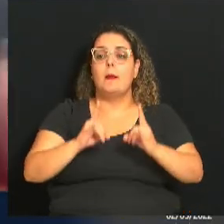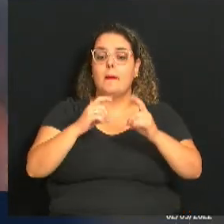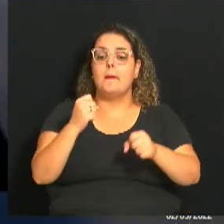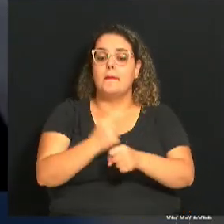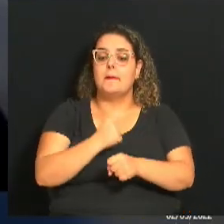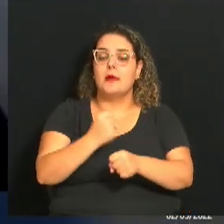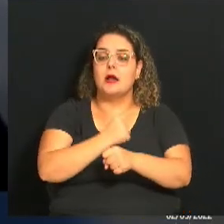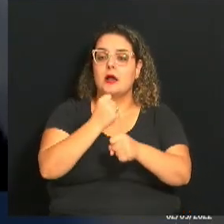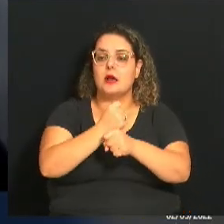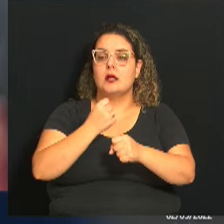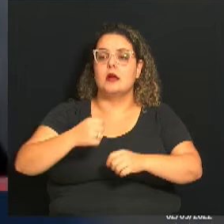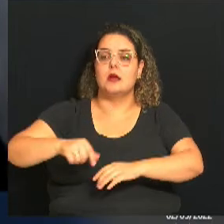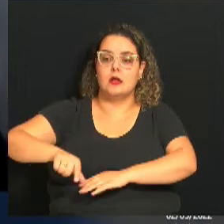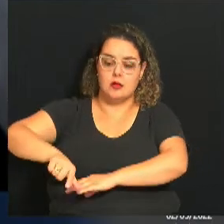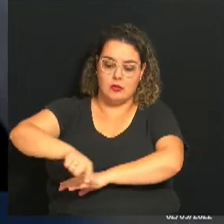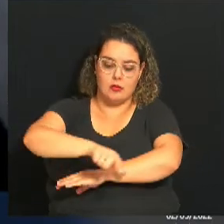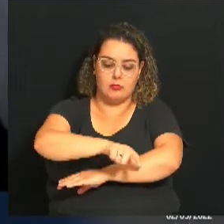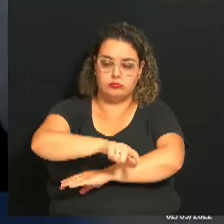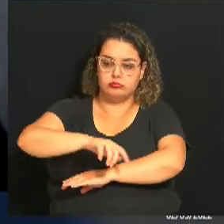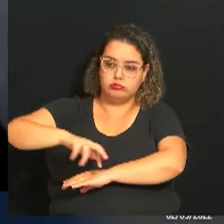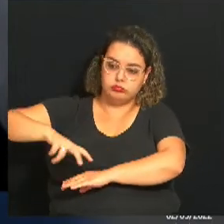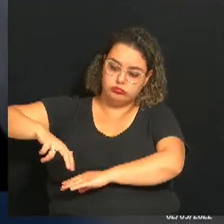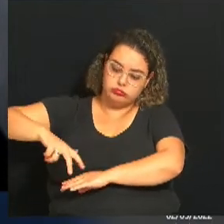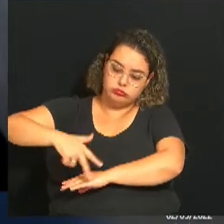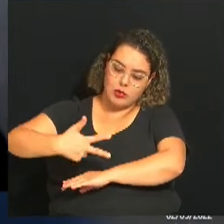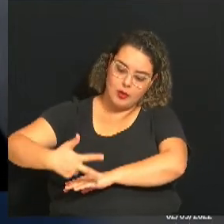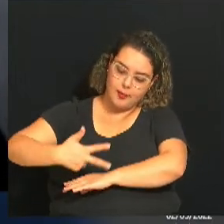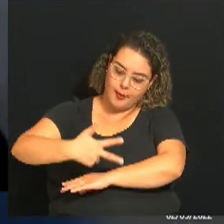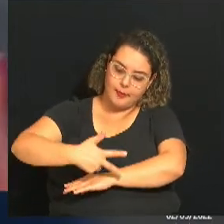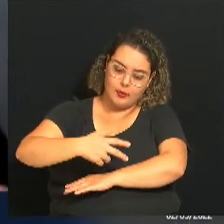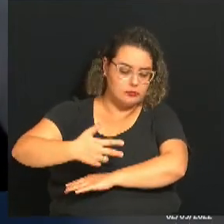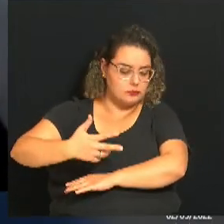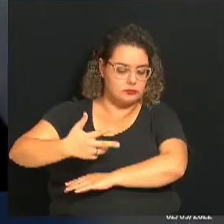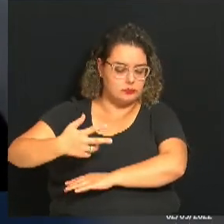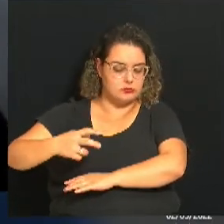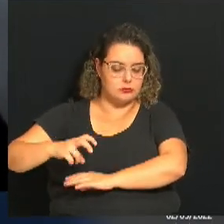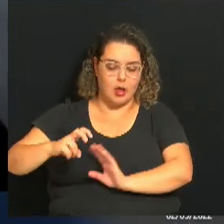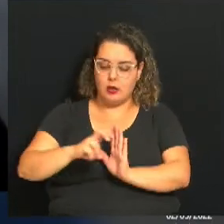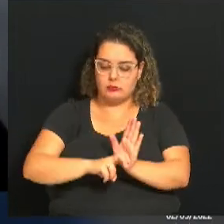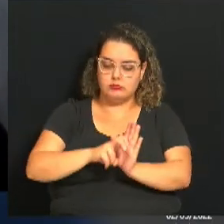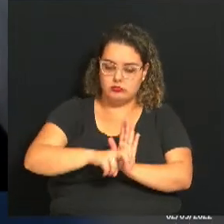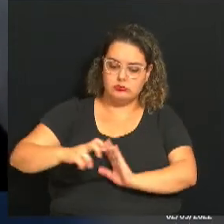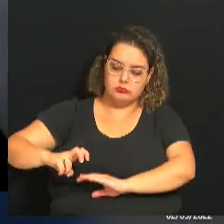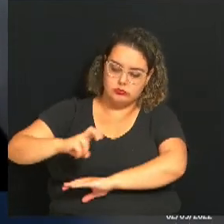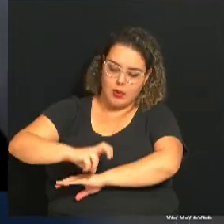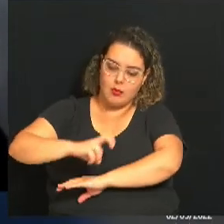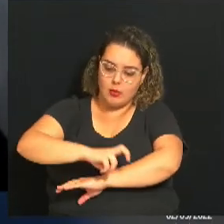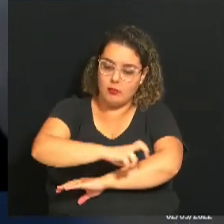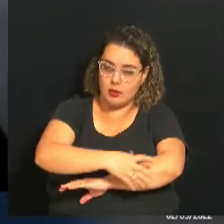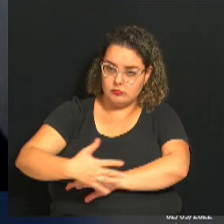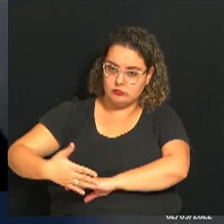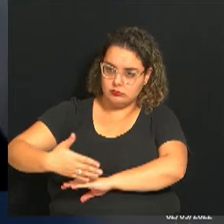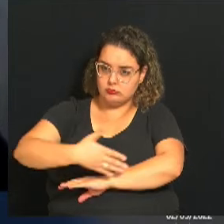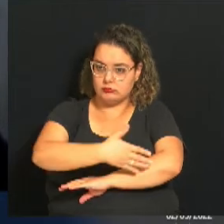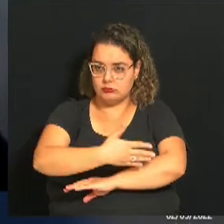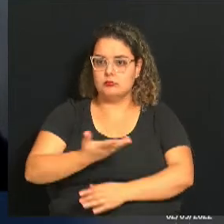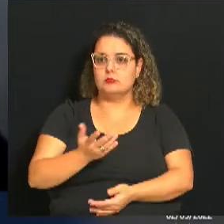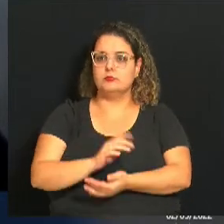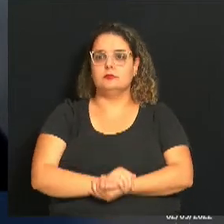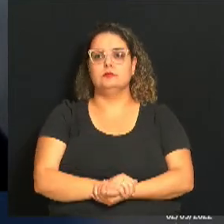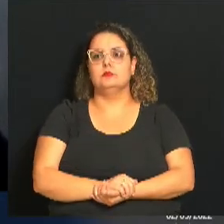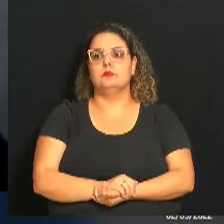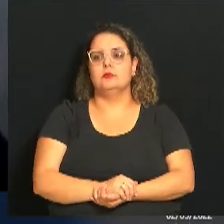com calçadas largas, com permeabilidade? Né? Então, a gente tem duas formas de ocupar o território. Não